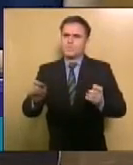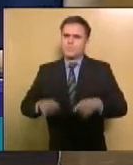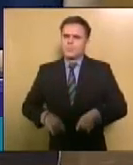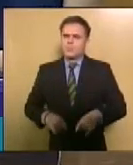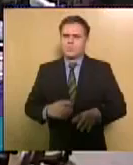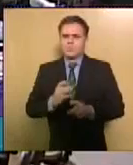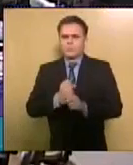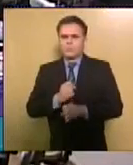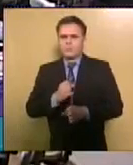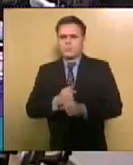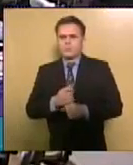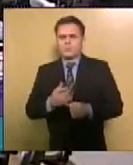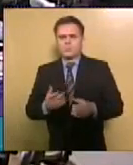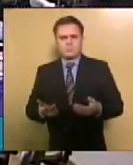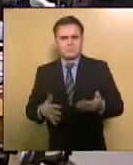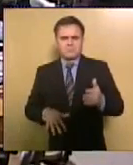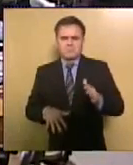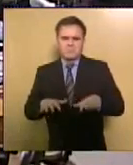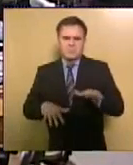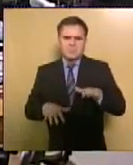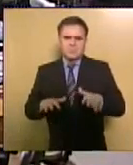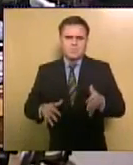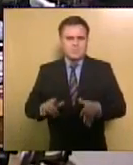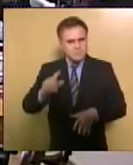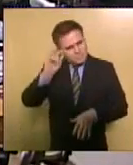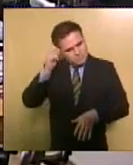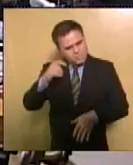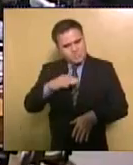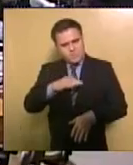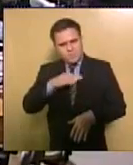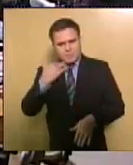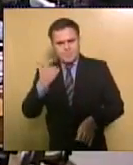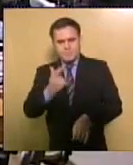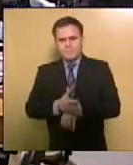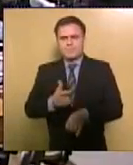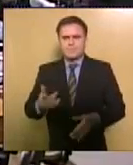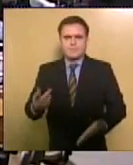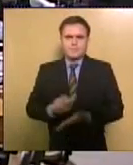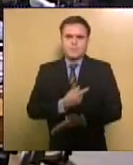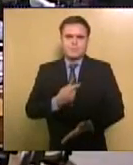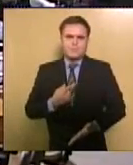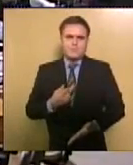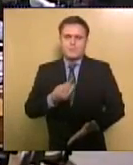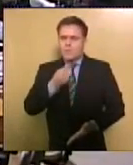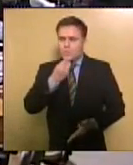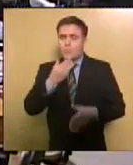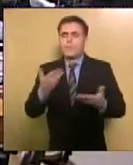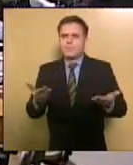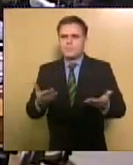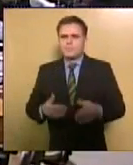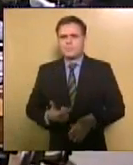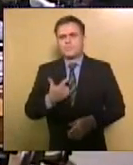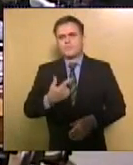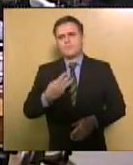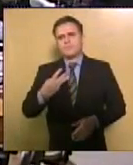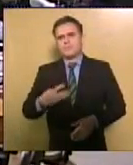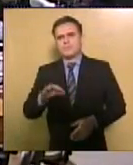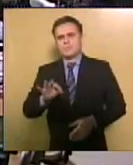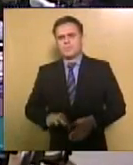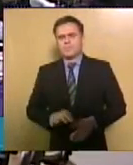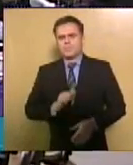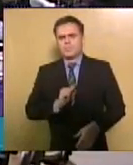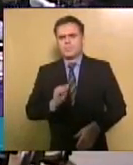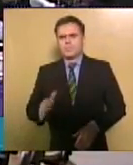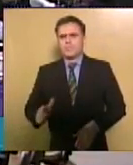cálculo estima Qual é a Ch de um cidadão negro sofer homicídio no Rio de Janeiro é 23,5 maior do que um